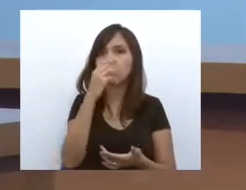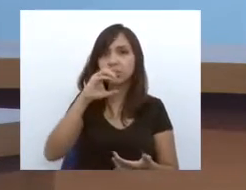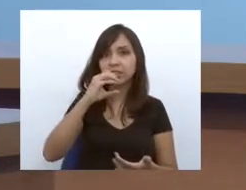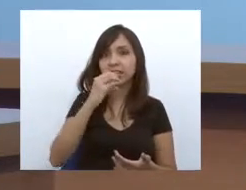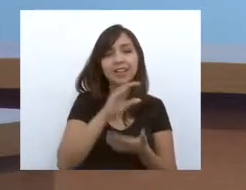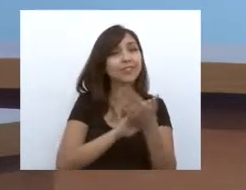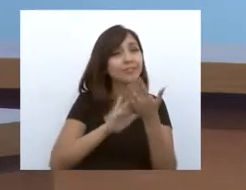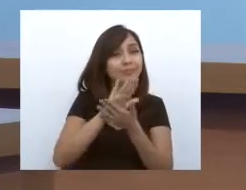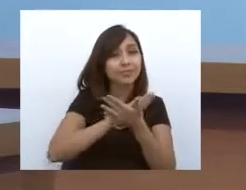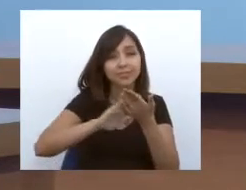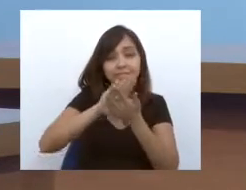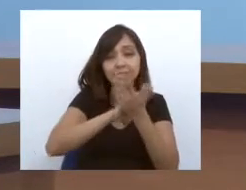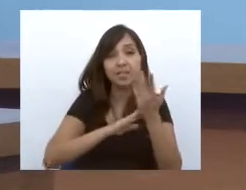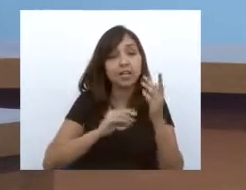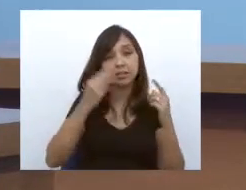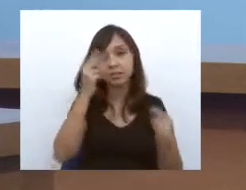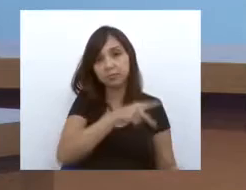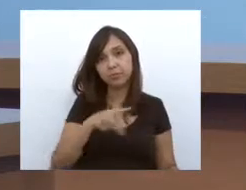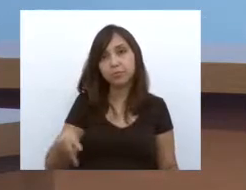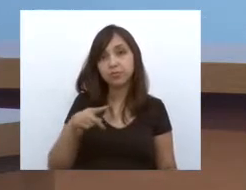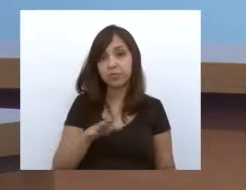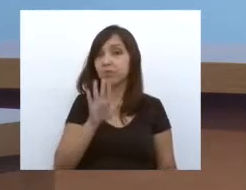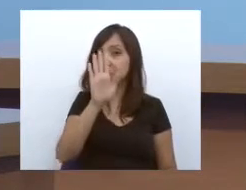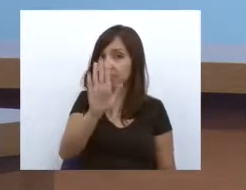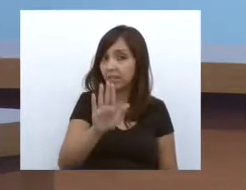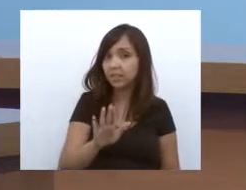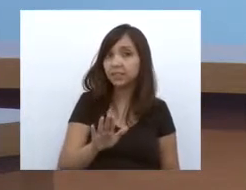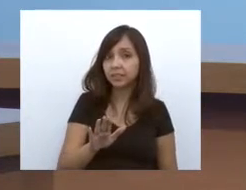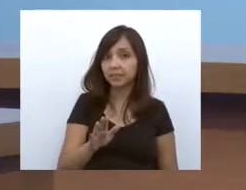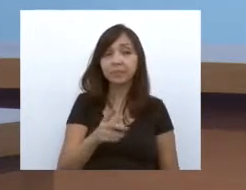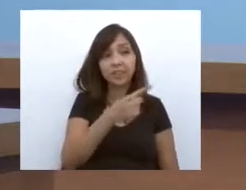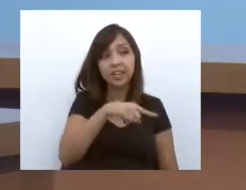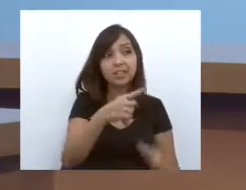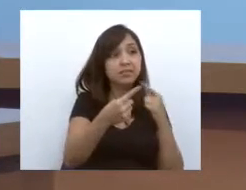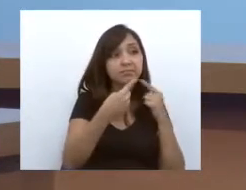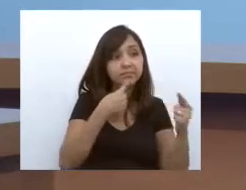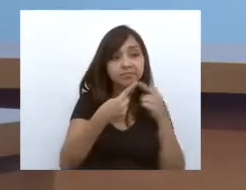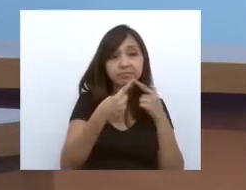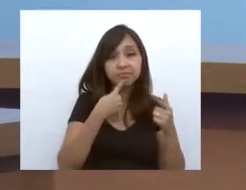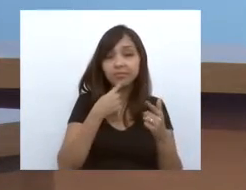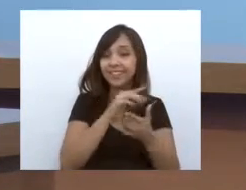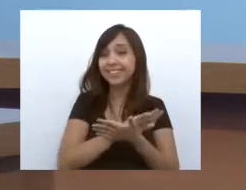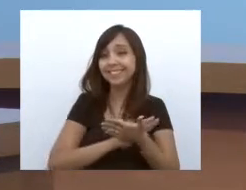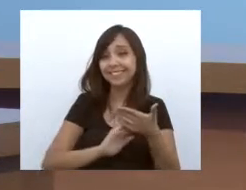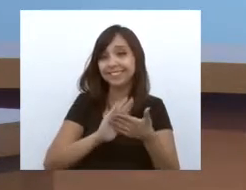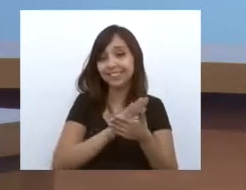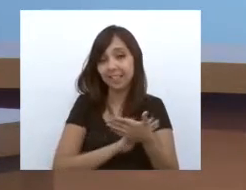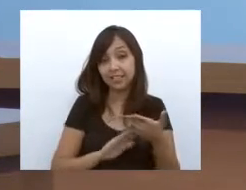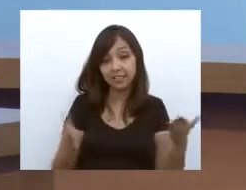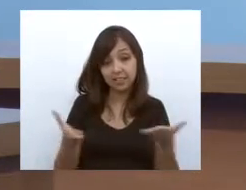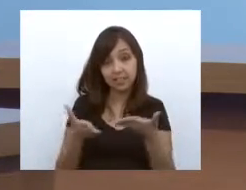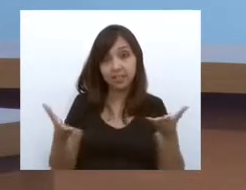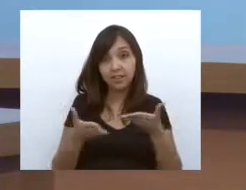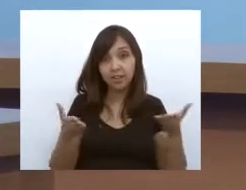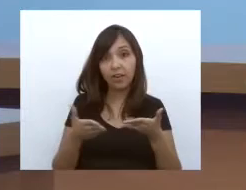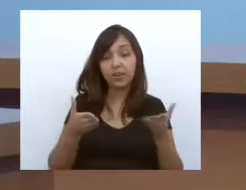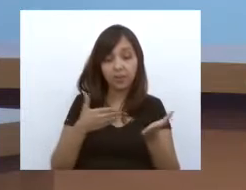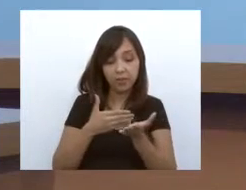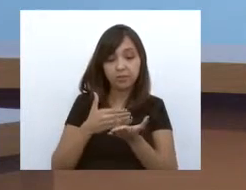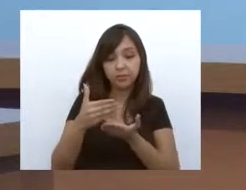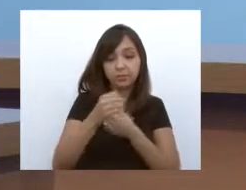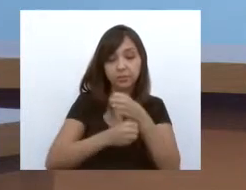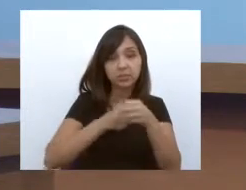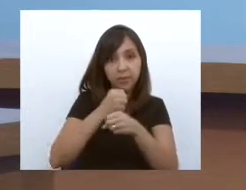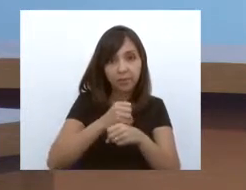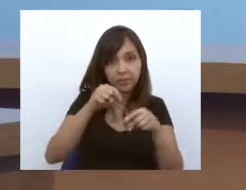aumento para os professores. Pelo contrário, né? Não, nem dialogou com a categoria. E agora, no começo do